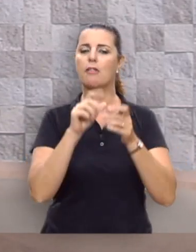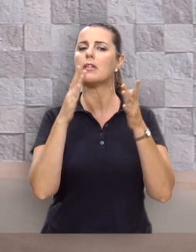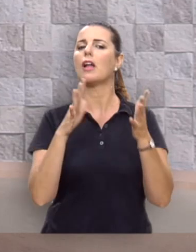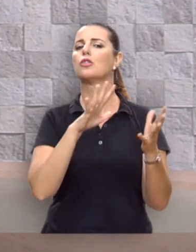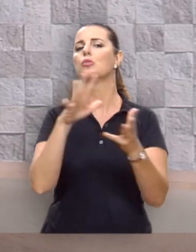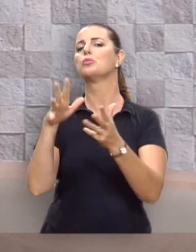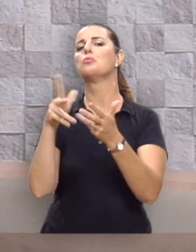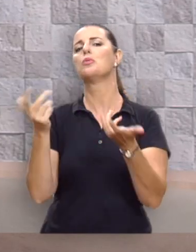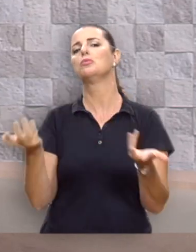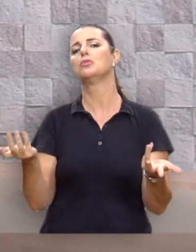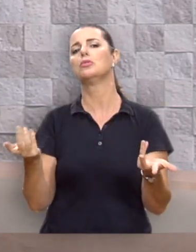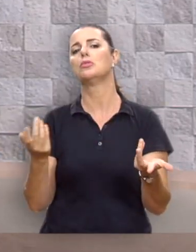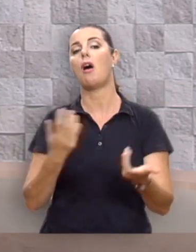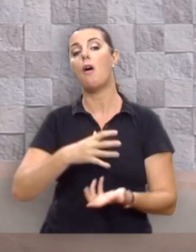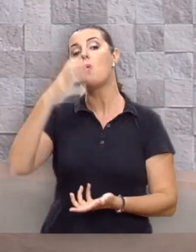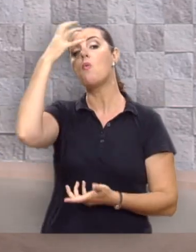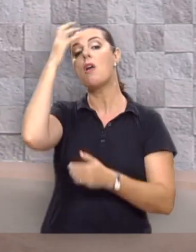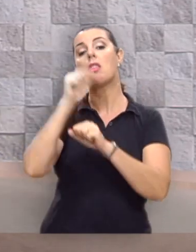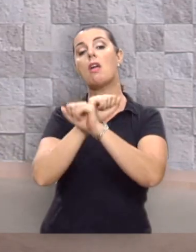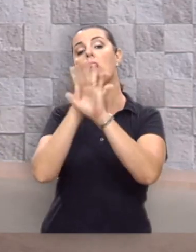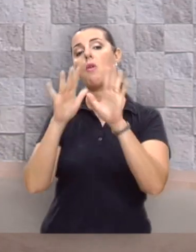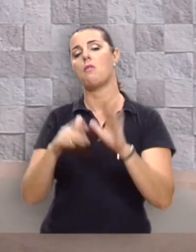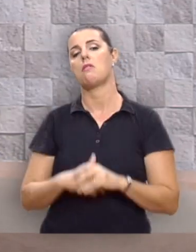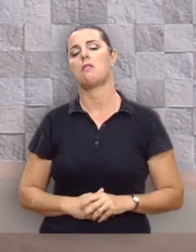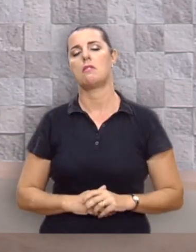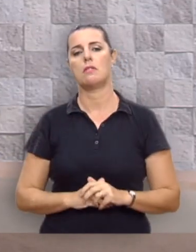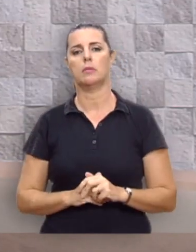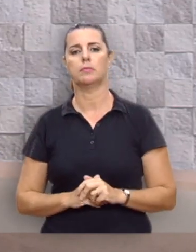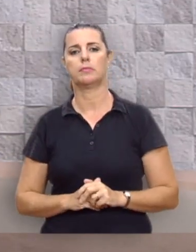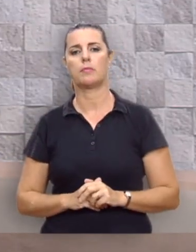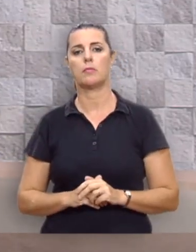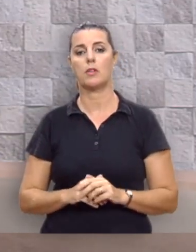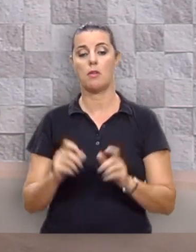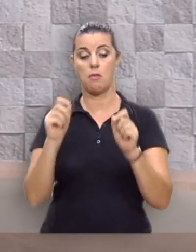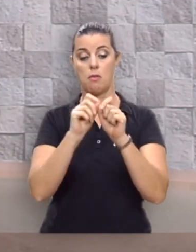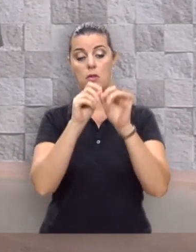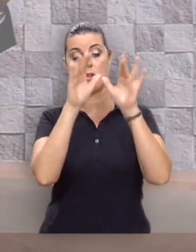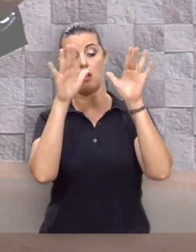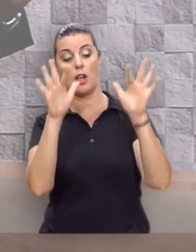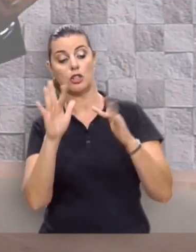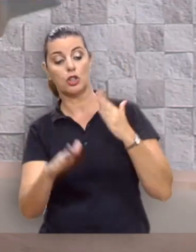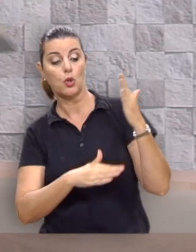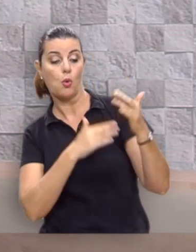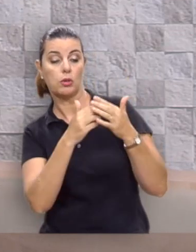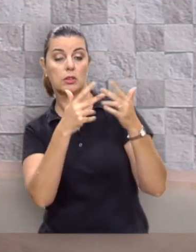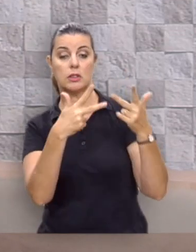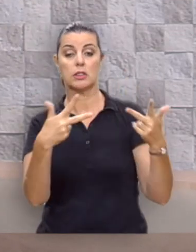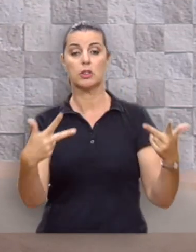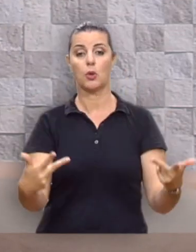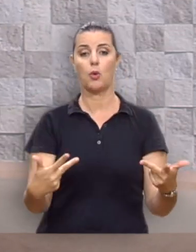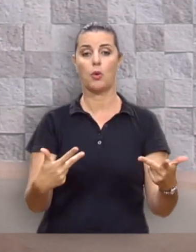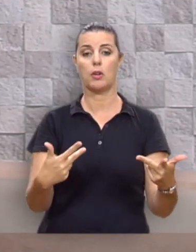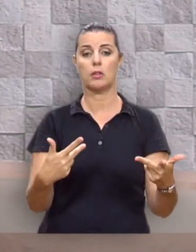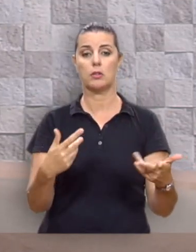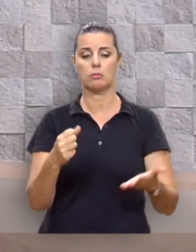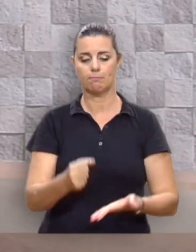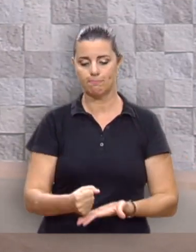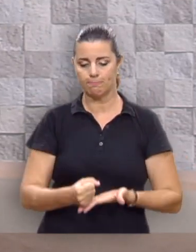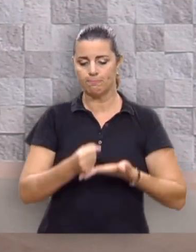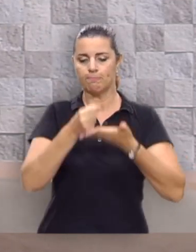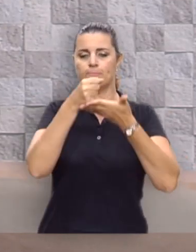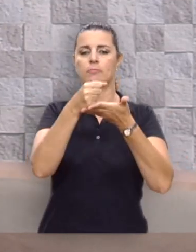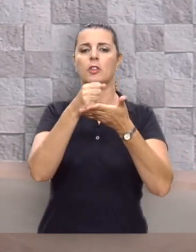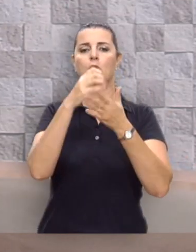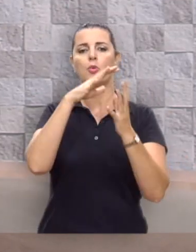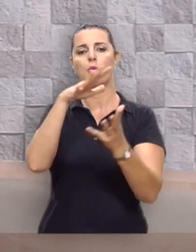do universo, é o Rei da Glória. É o Criador de todas as coisas, é o sustentador